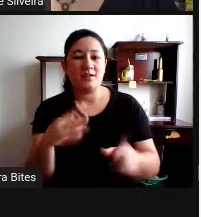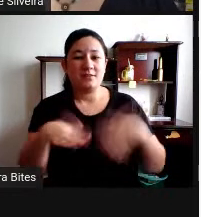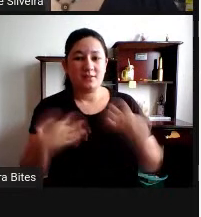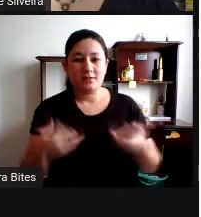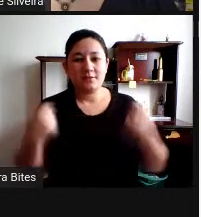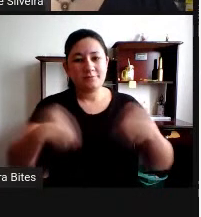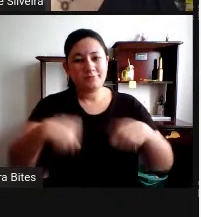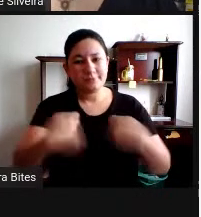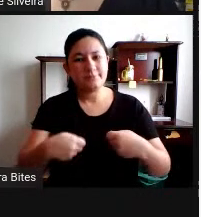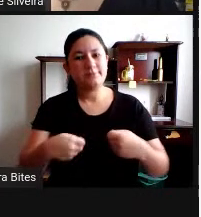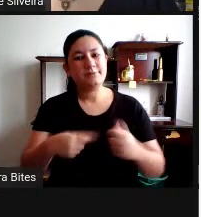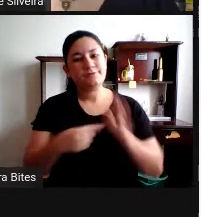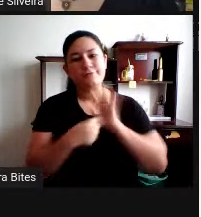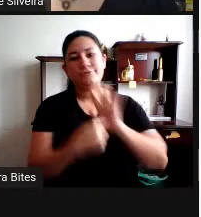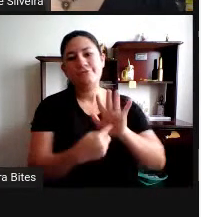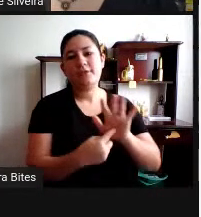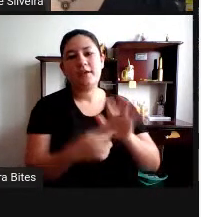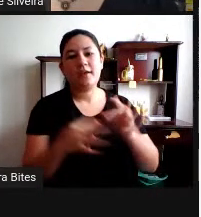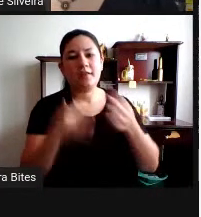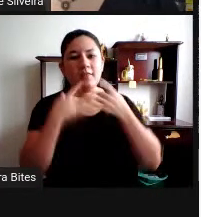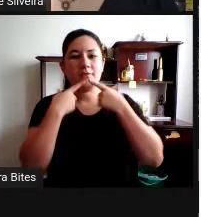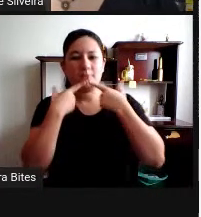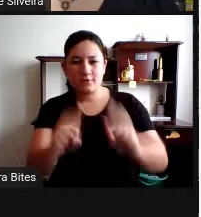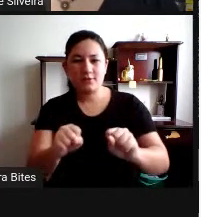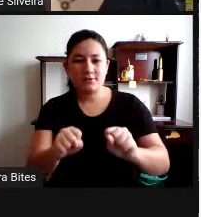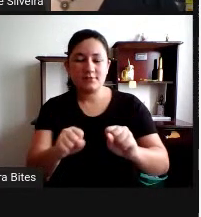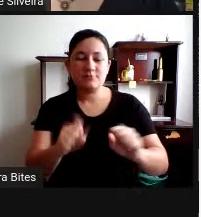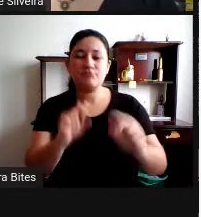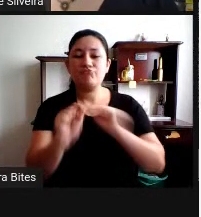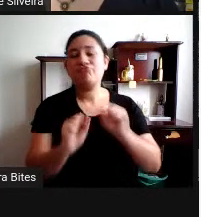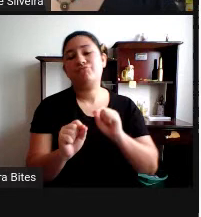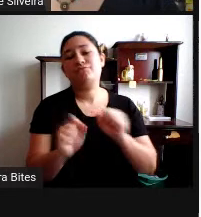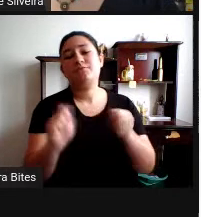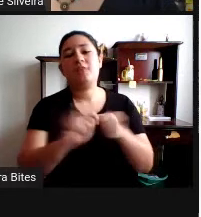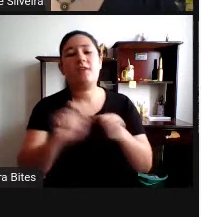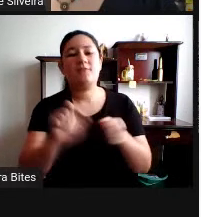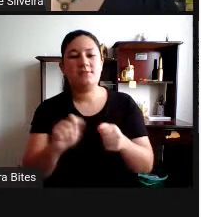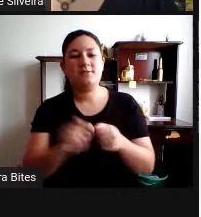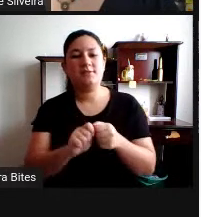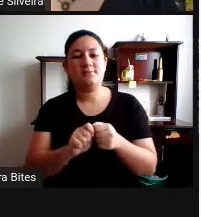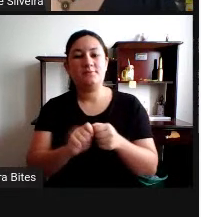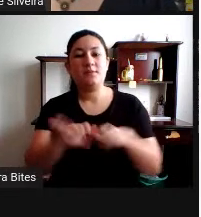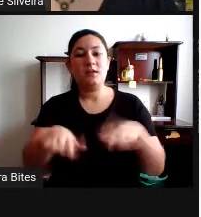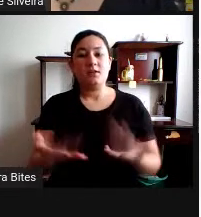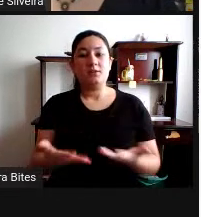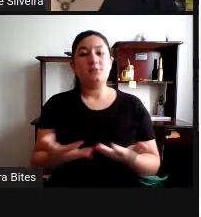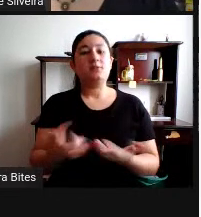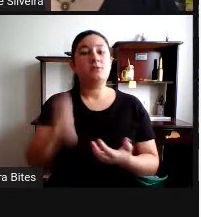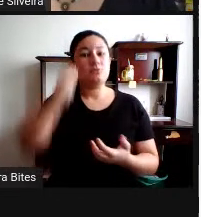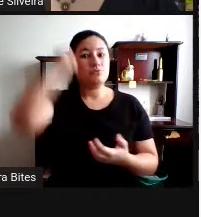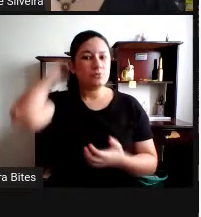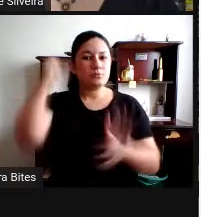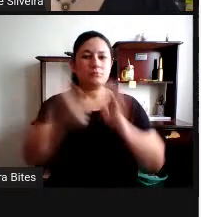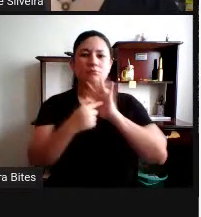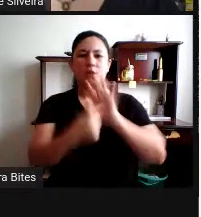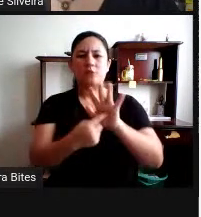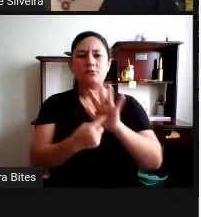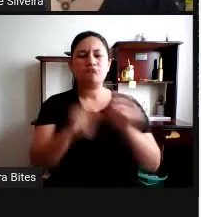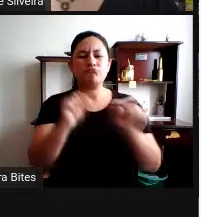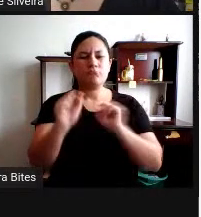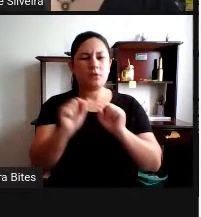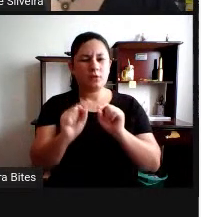ele faz. Quando o Sussir menciona o que ainda não foi feito na linguística e o que é necessário que se faça,